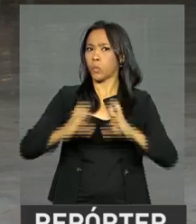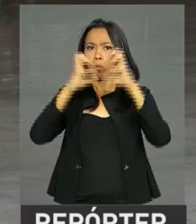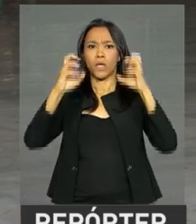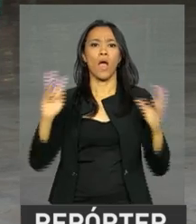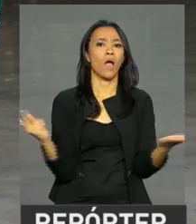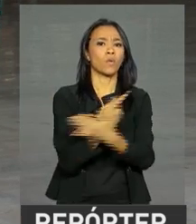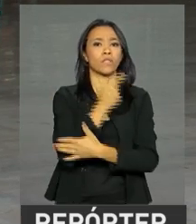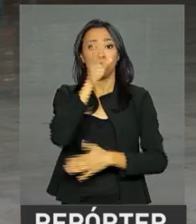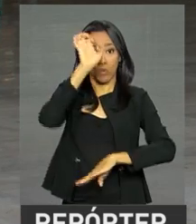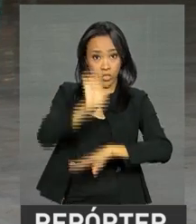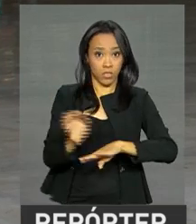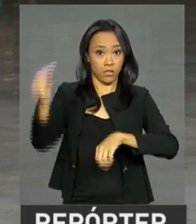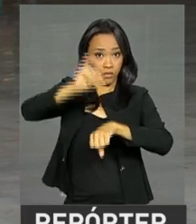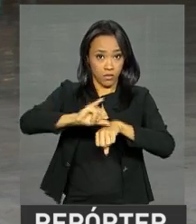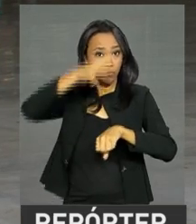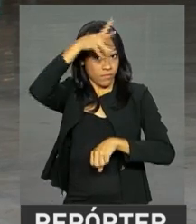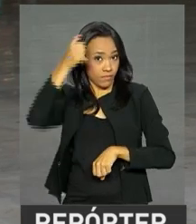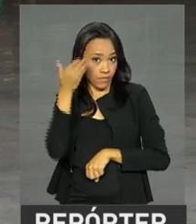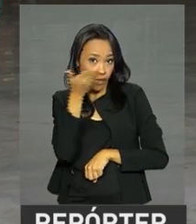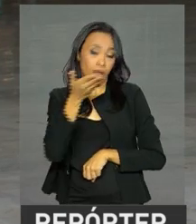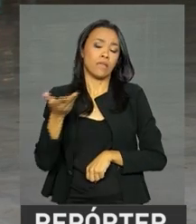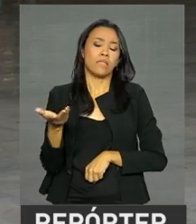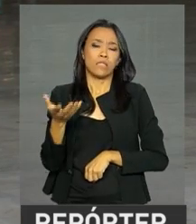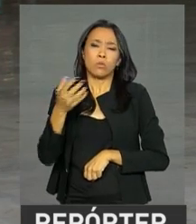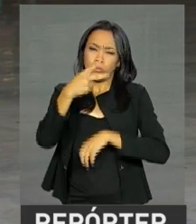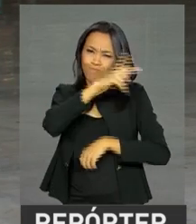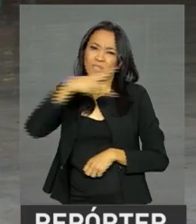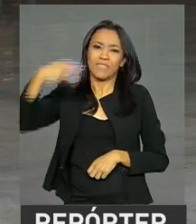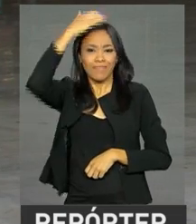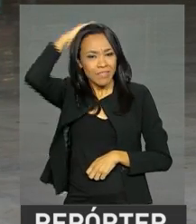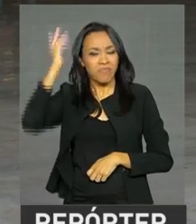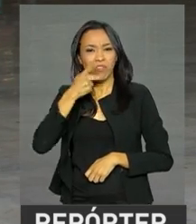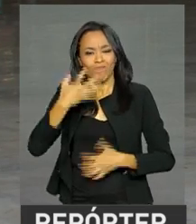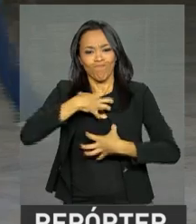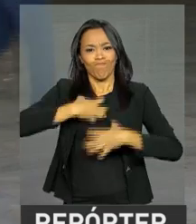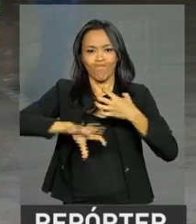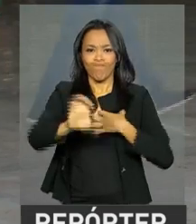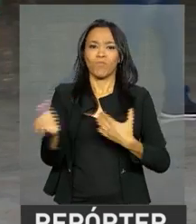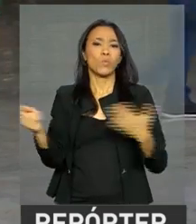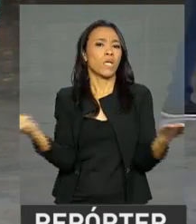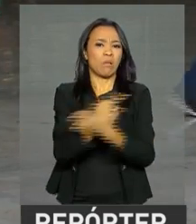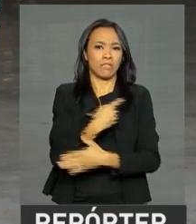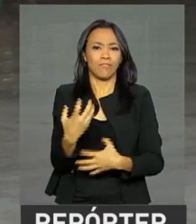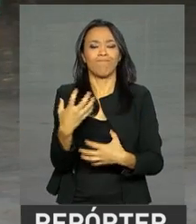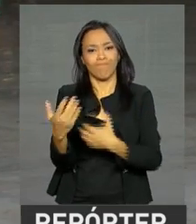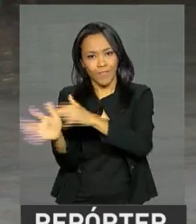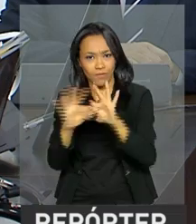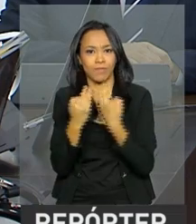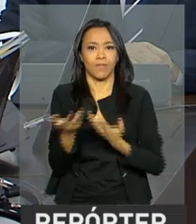Detenção de Manaus no Amazonas o presidente prestou solidariedade às famílias dos presos mortos durante a